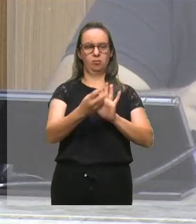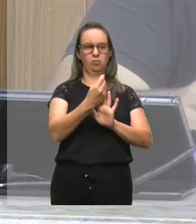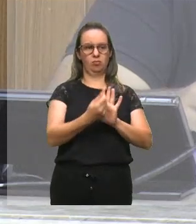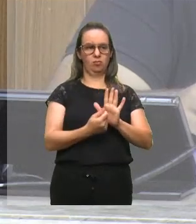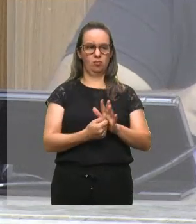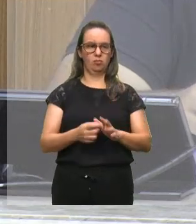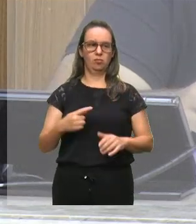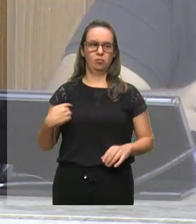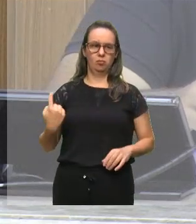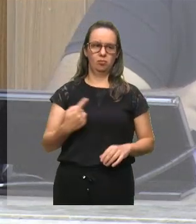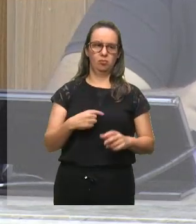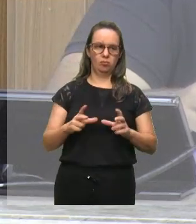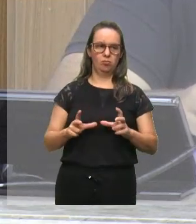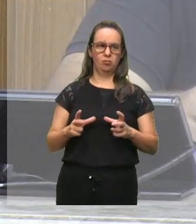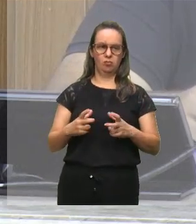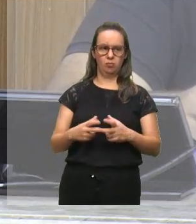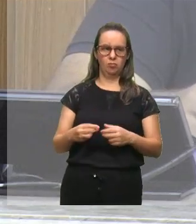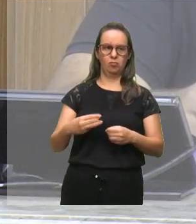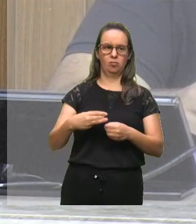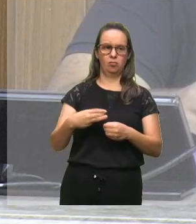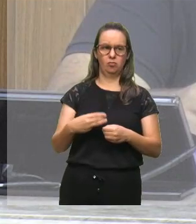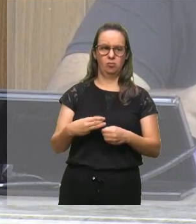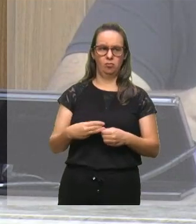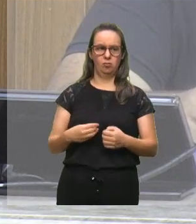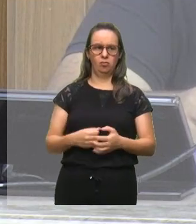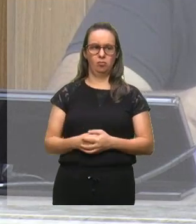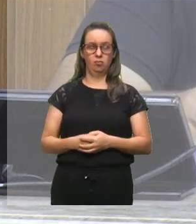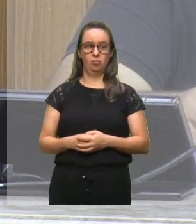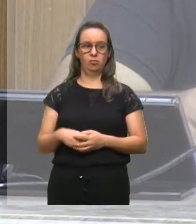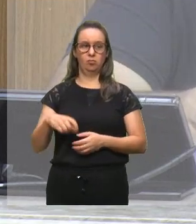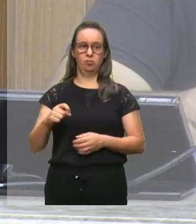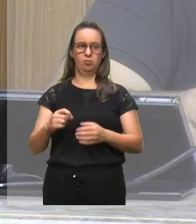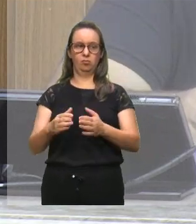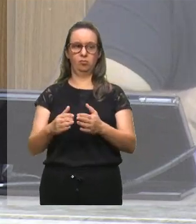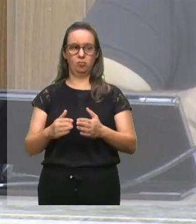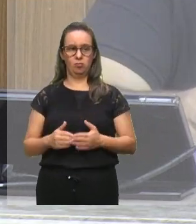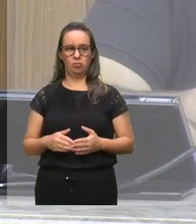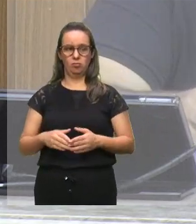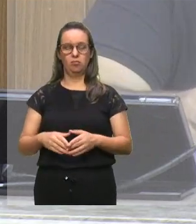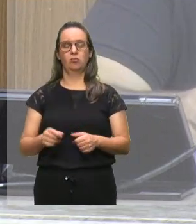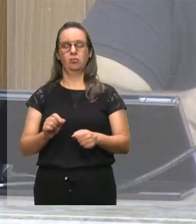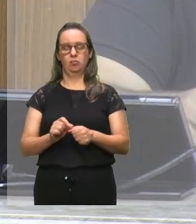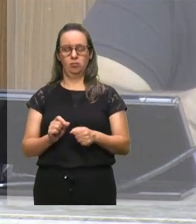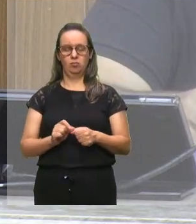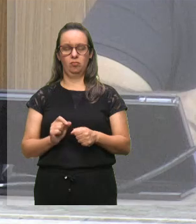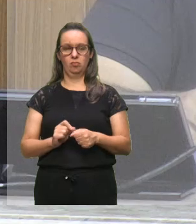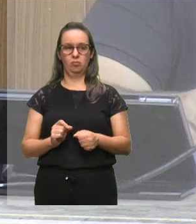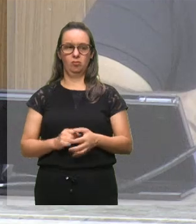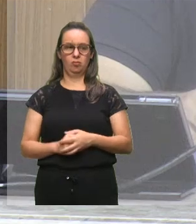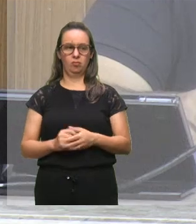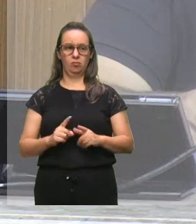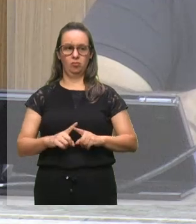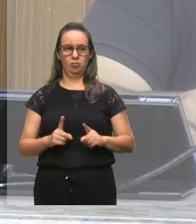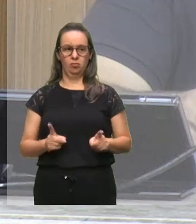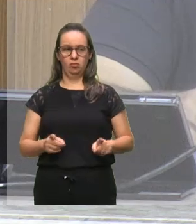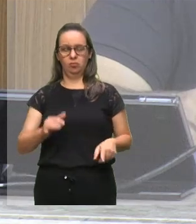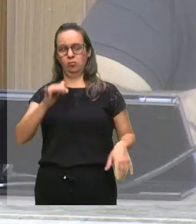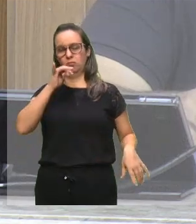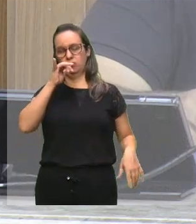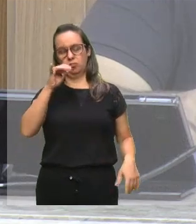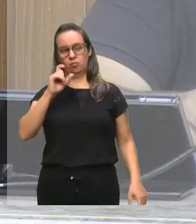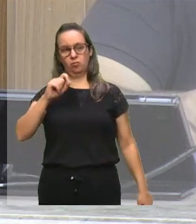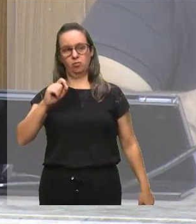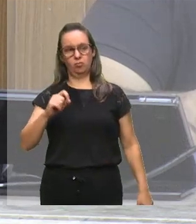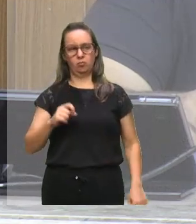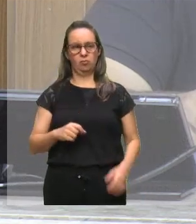Câmara Municipal, estamos aqui também para cobrar que isso seja feito. Mas só dizer que a